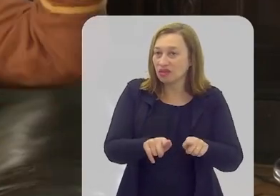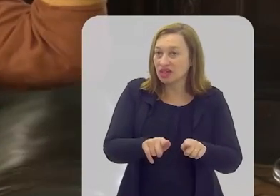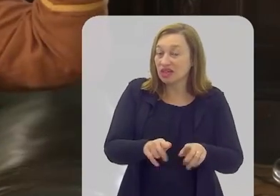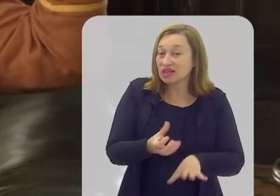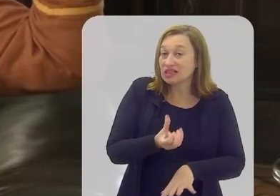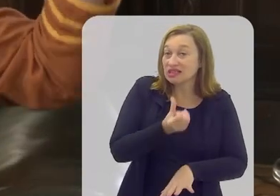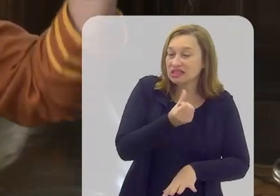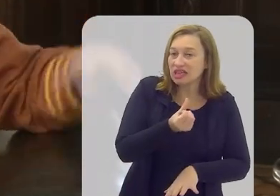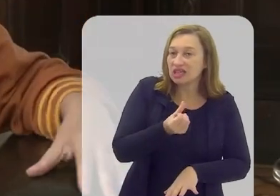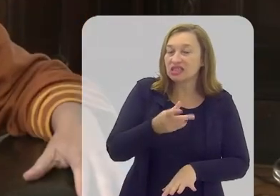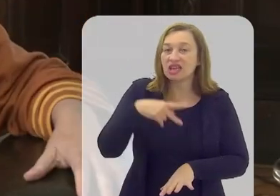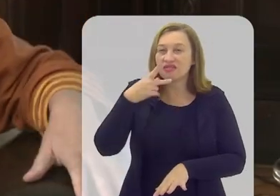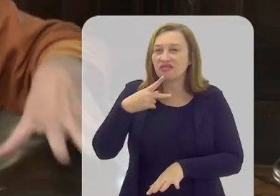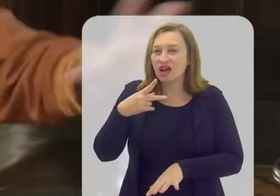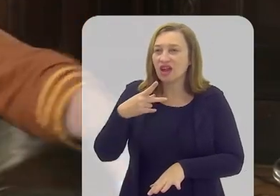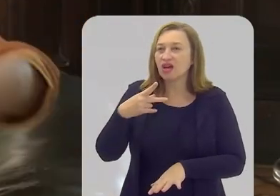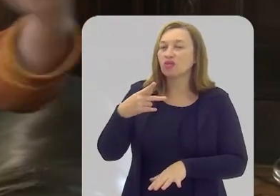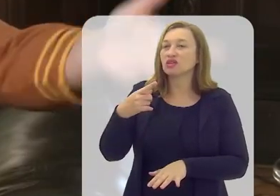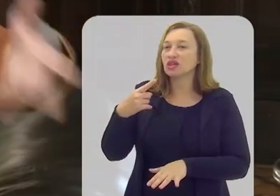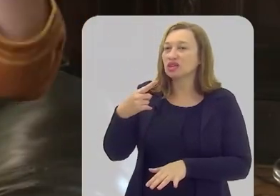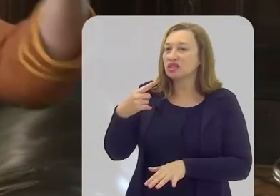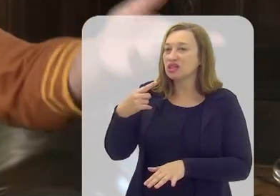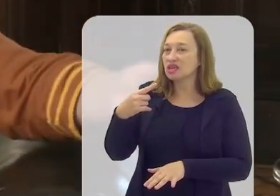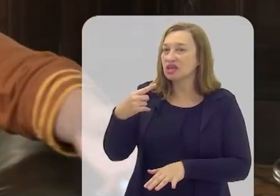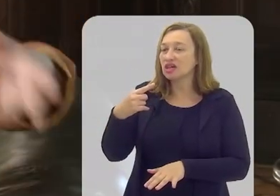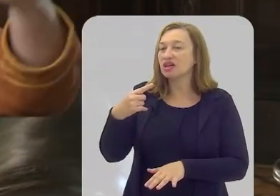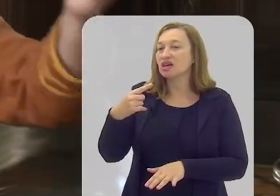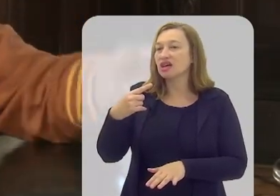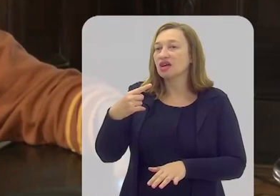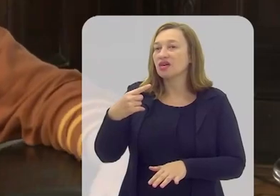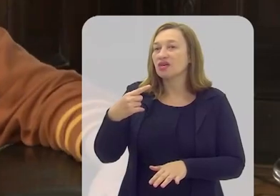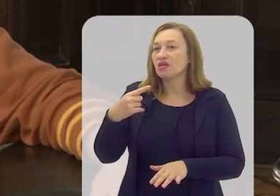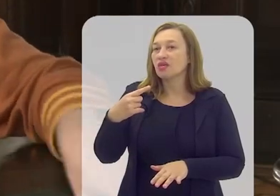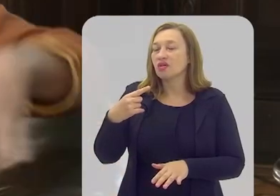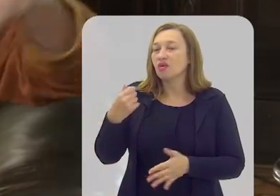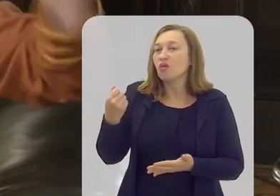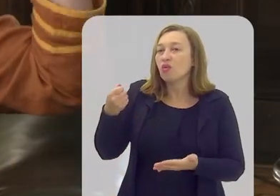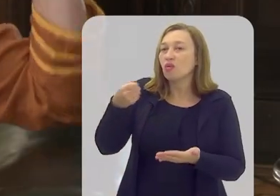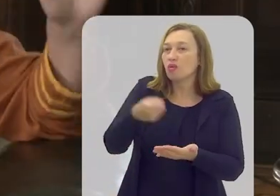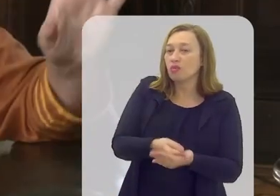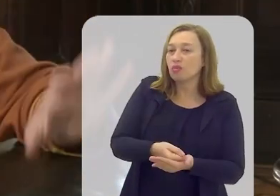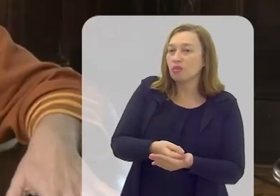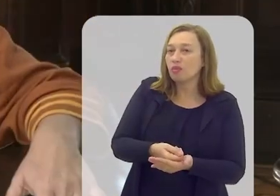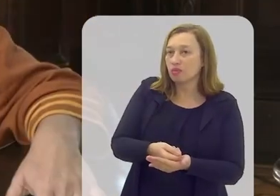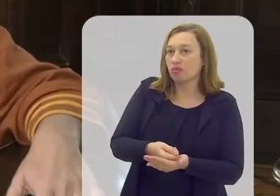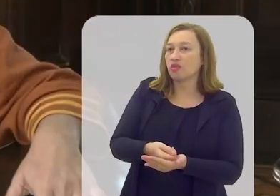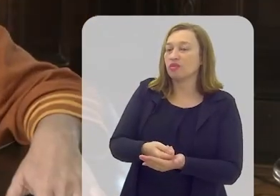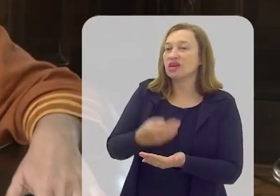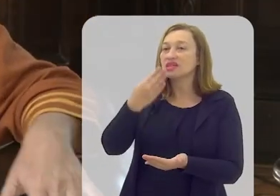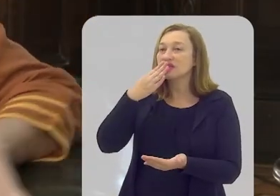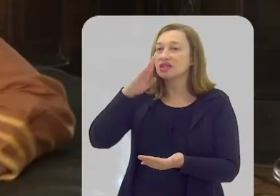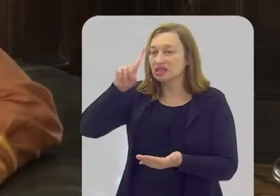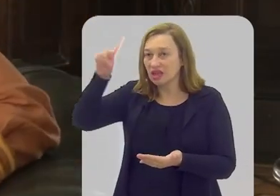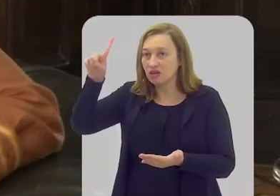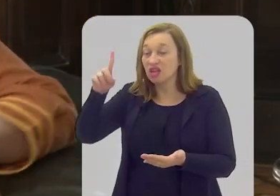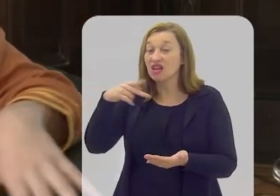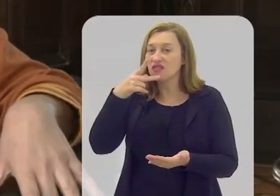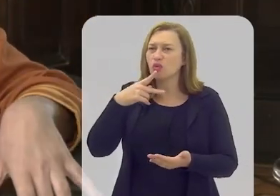ele já tinha sido confirmado por Deus, que Deus já tinha lambido o sacrifício dele. Isso aí dá uma pregação, eu vou só